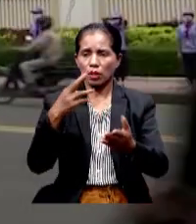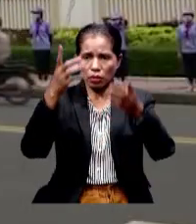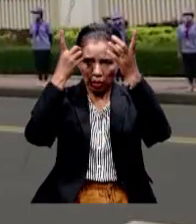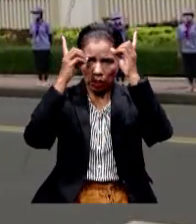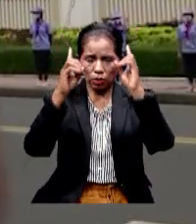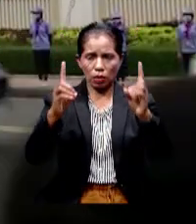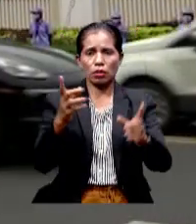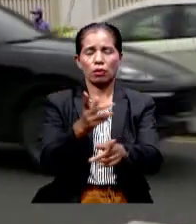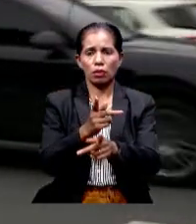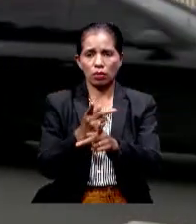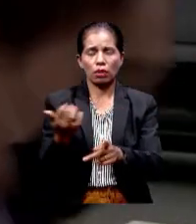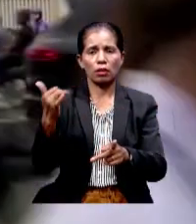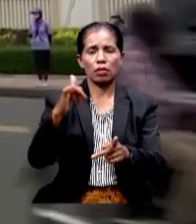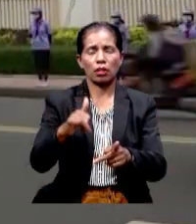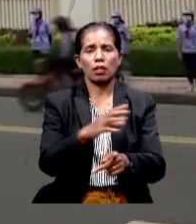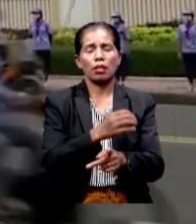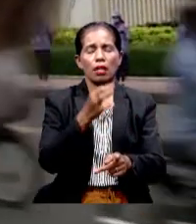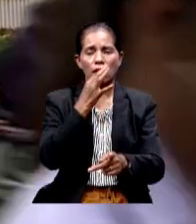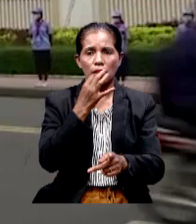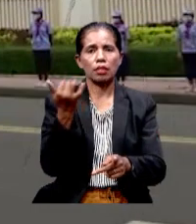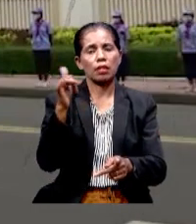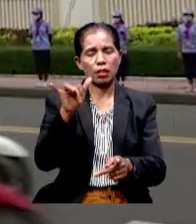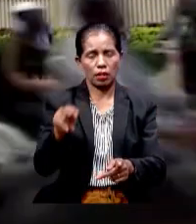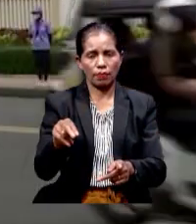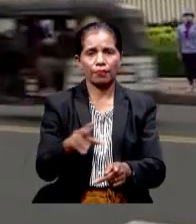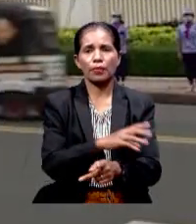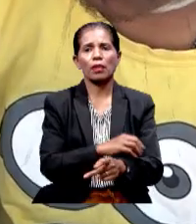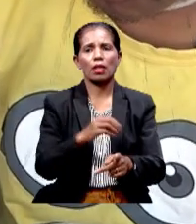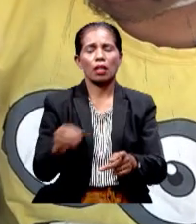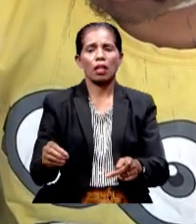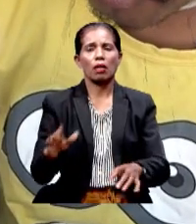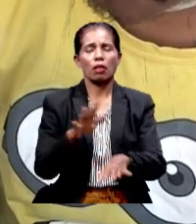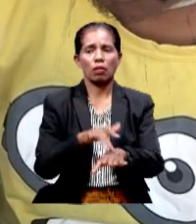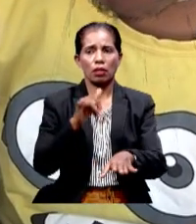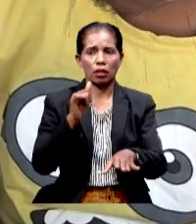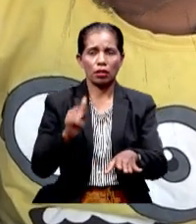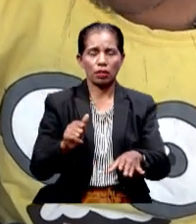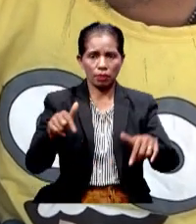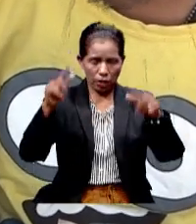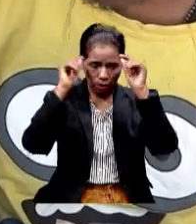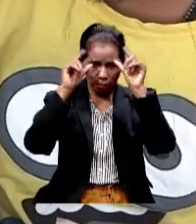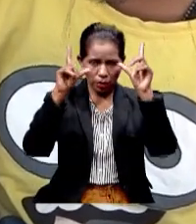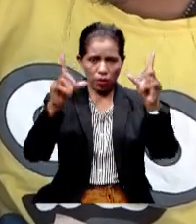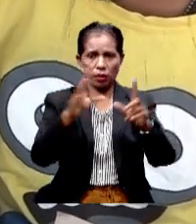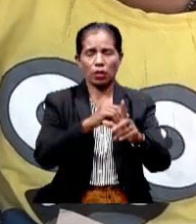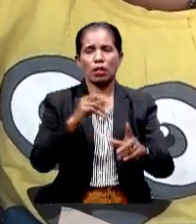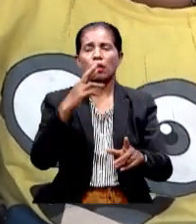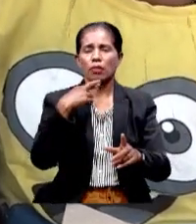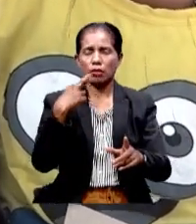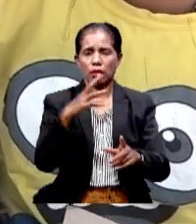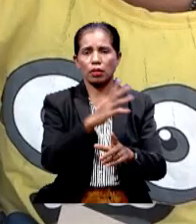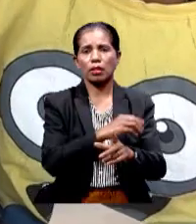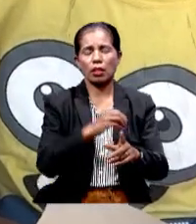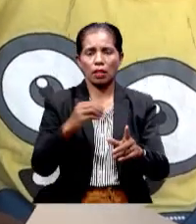tua segura reserva doméstica nian. A situação né, afeta tebes me Timor-Leste, folem necessidade